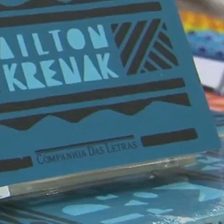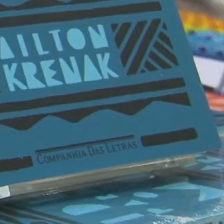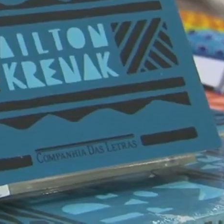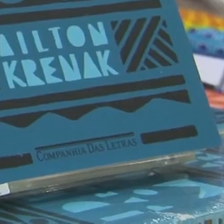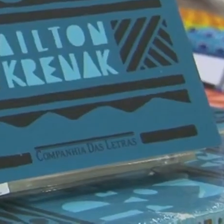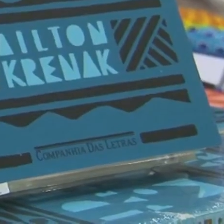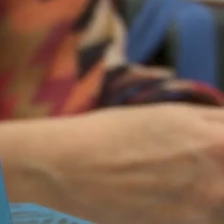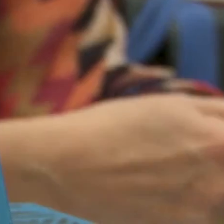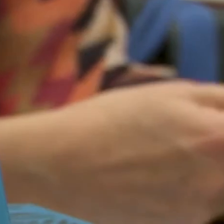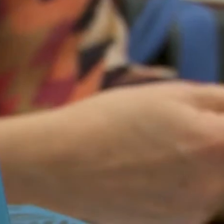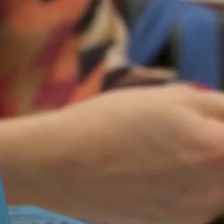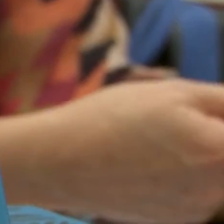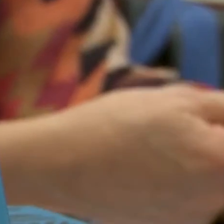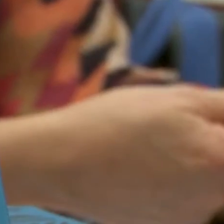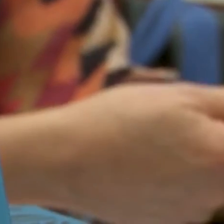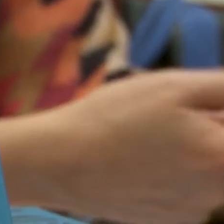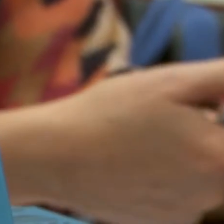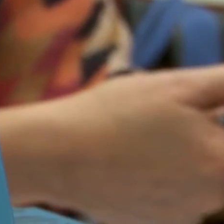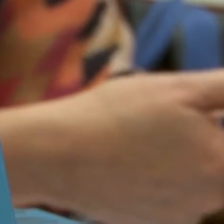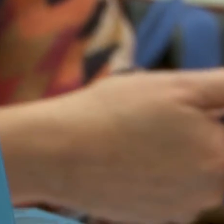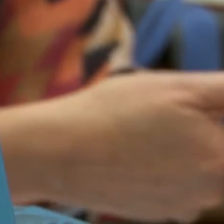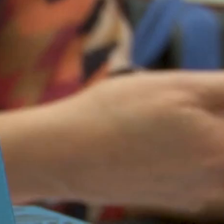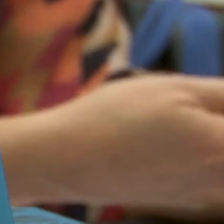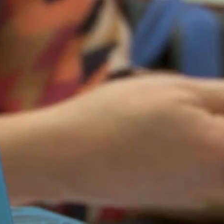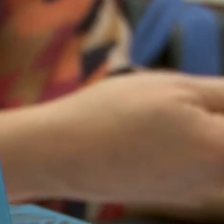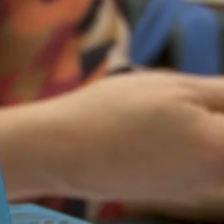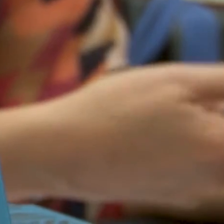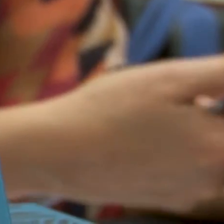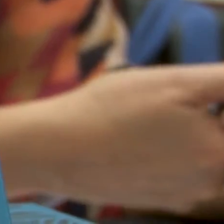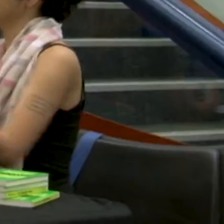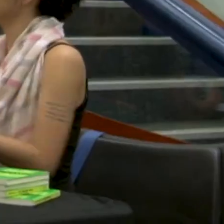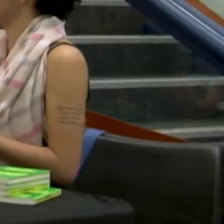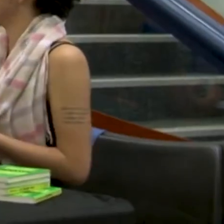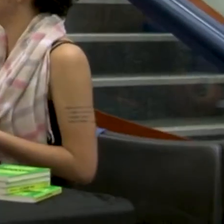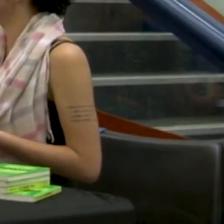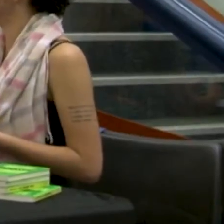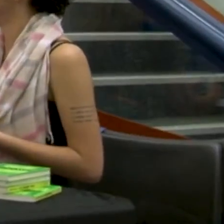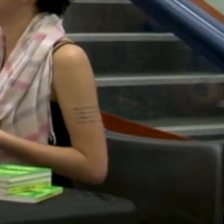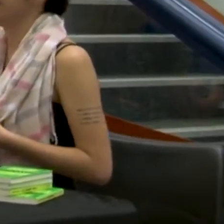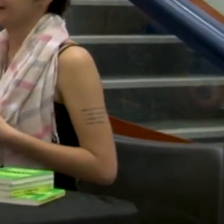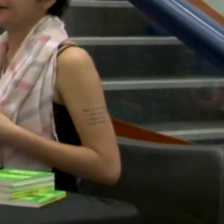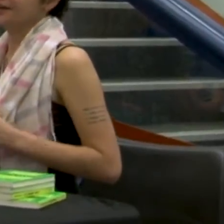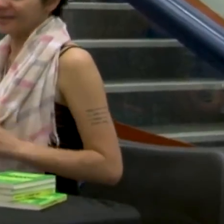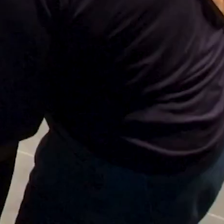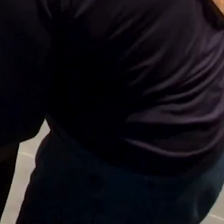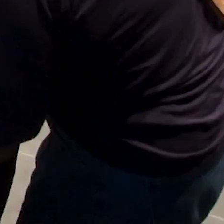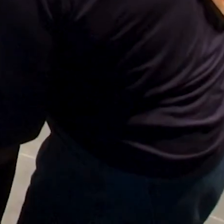autógrafos, conversar e tirar fotos.